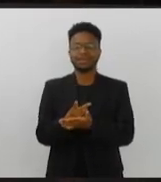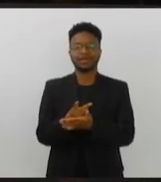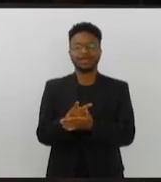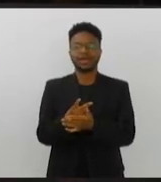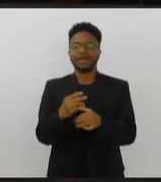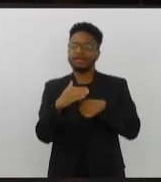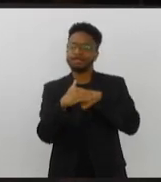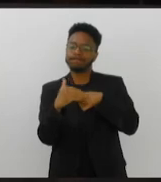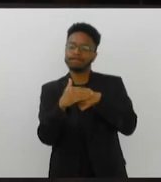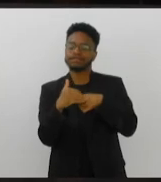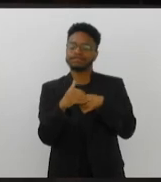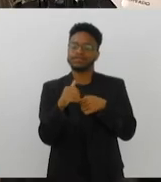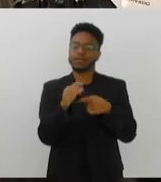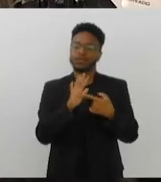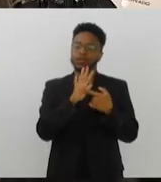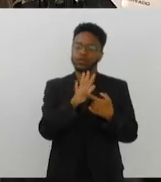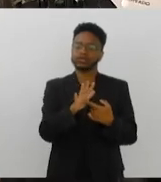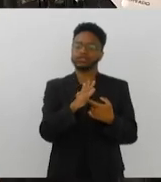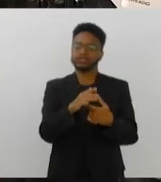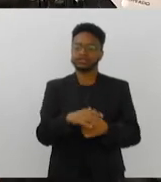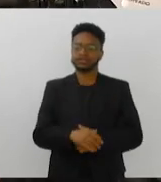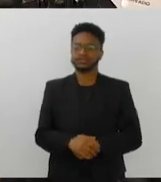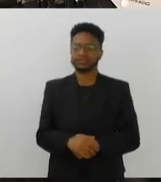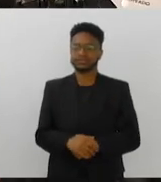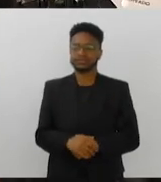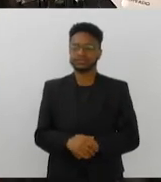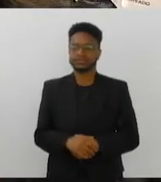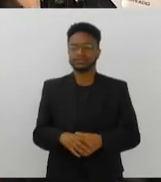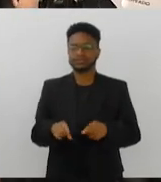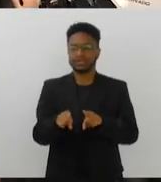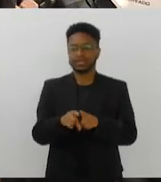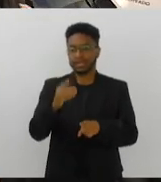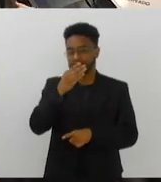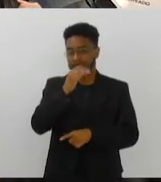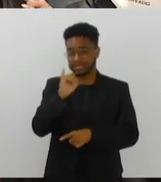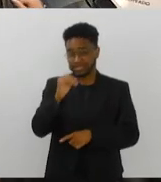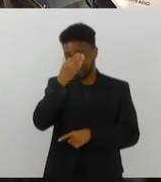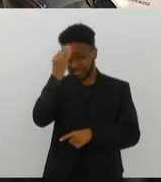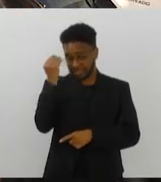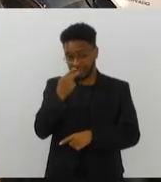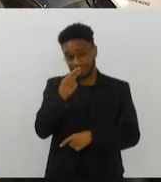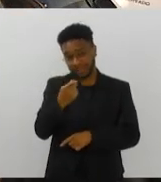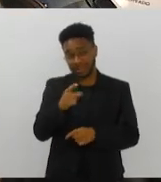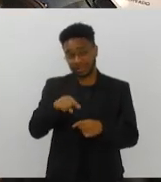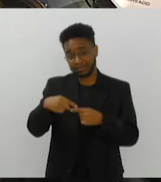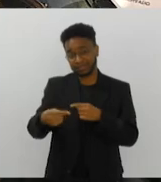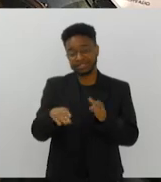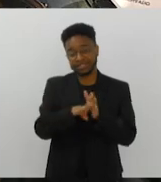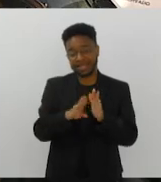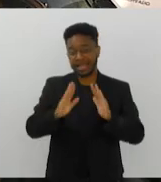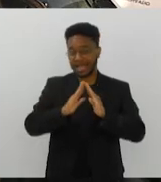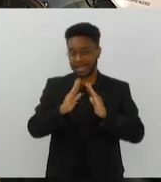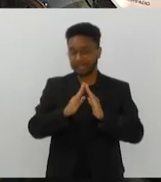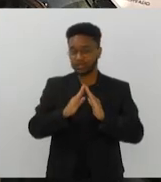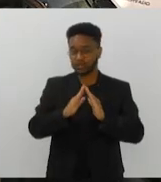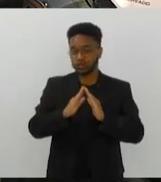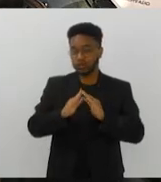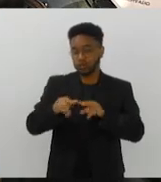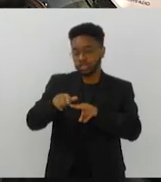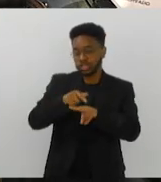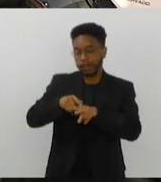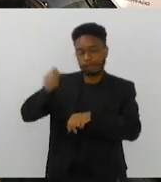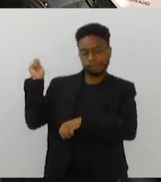tem... Se esquecer de citar quando chegar em casa, o chinelo não fica na porta, não, o chinelo